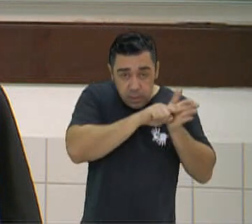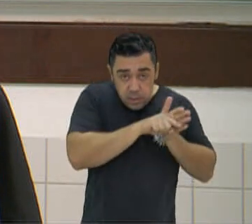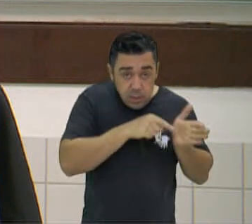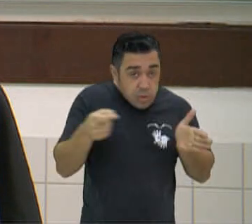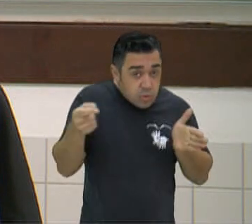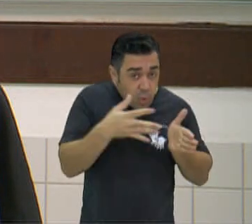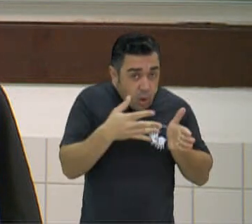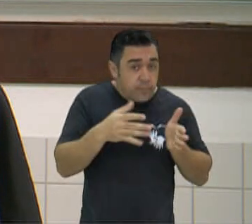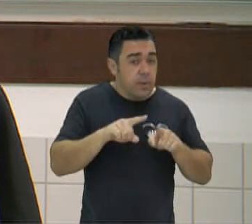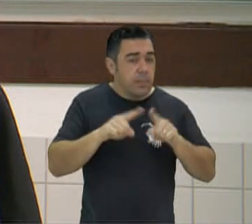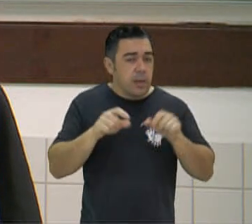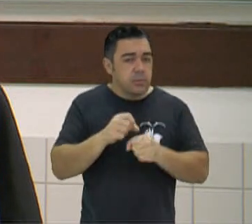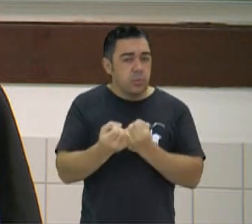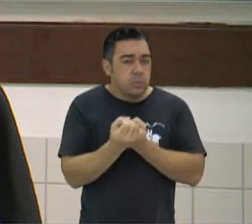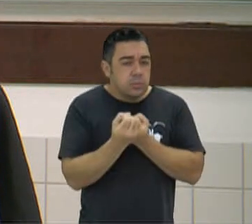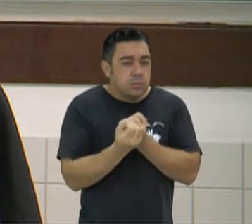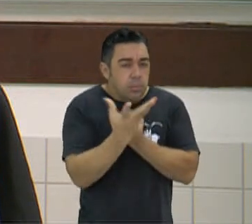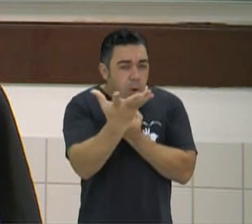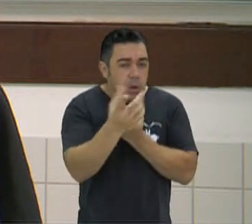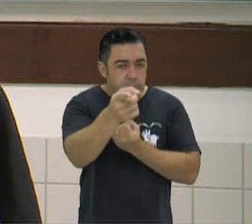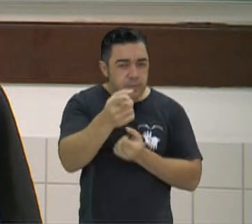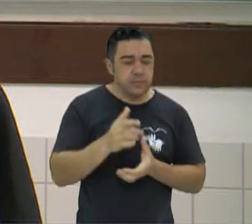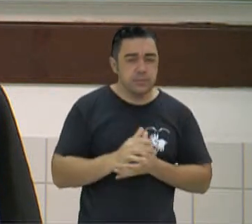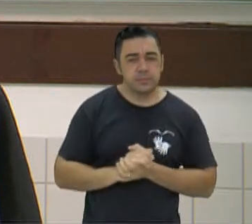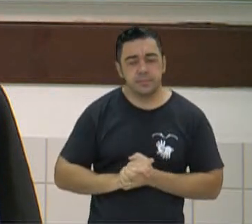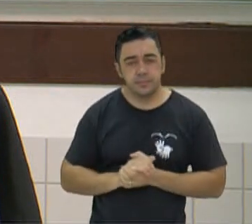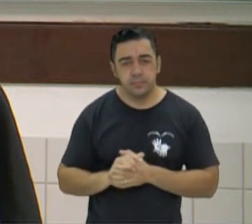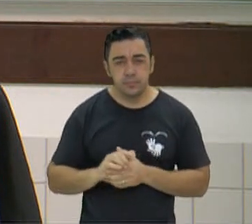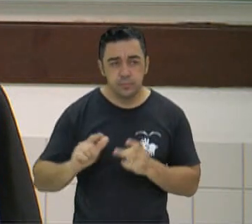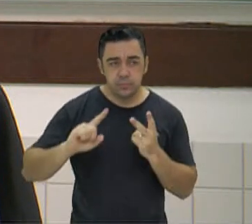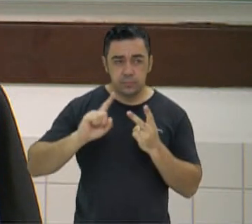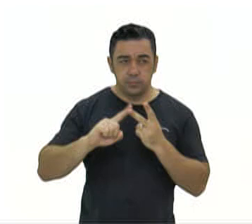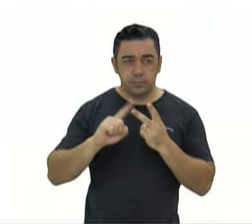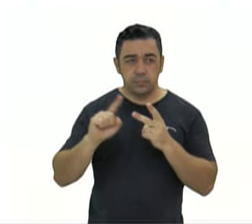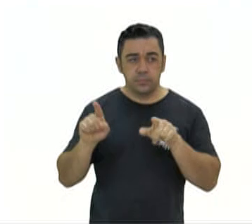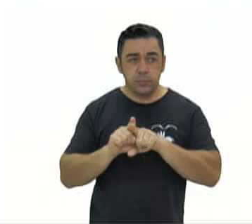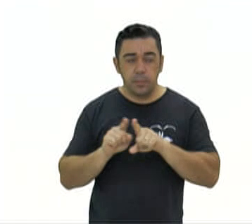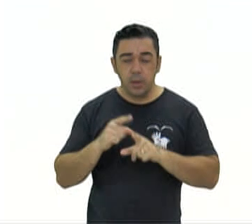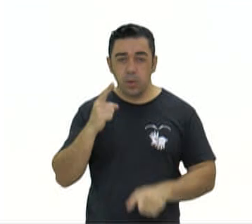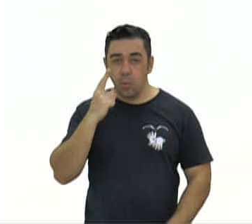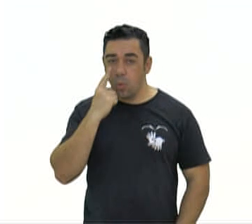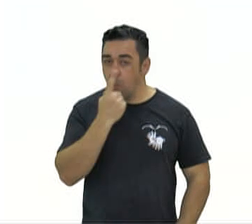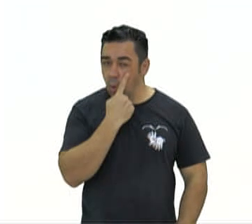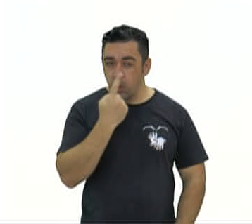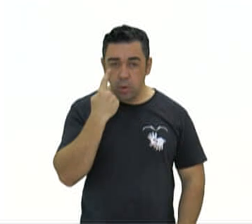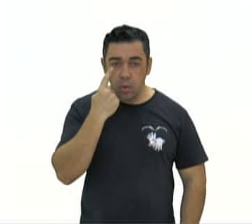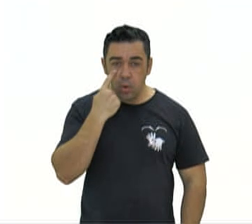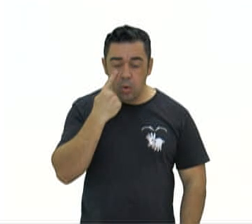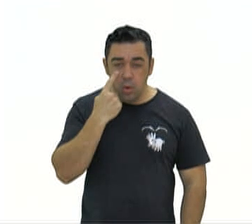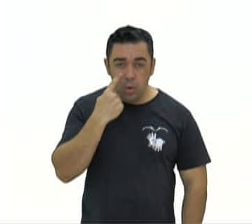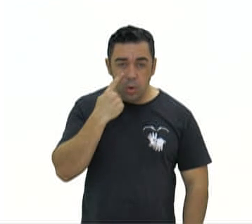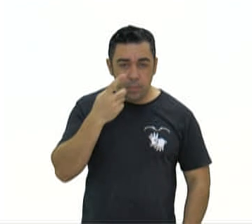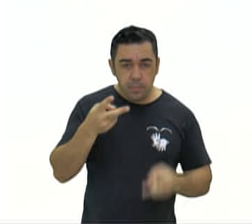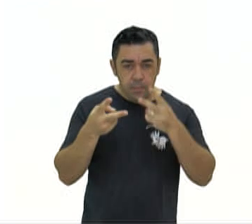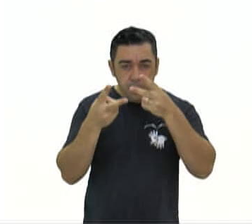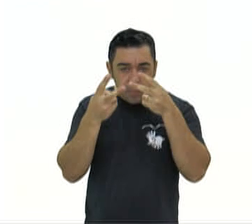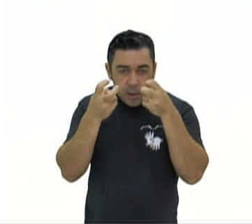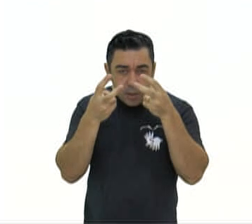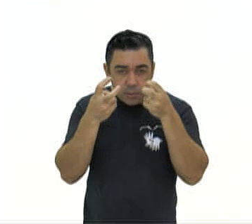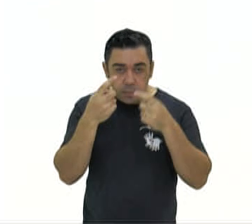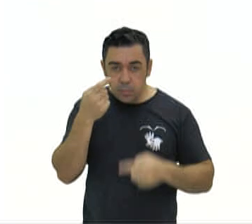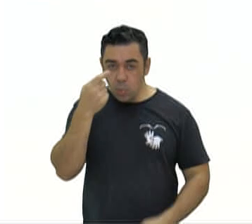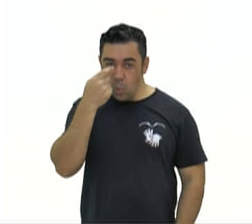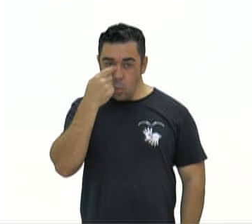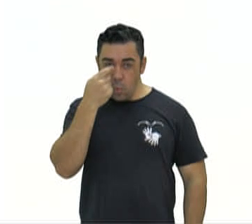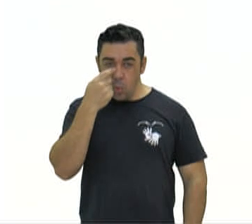essas, tá? Mas já estou te dando essa informação. O que mais que eu trouxe para vocês aqui? Nosso olho. Se vocês estão vendo aqui, ó, bem no cantinho,